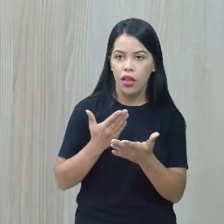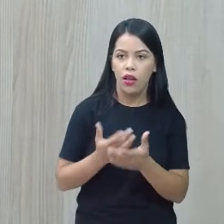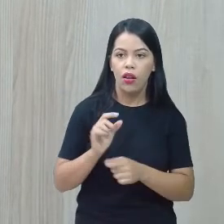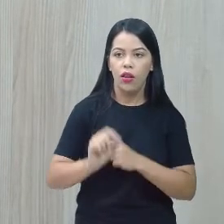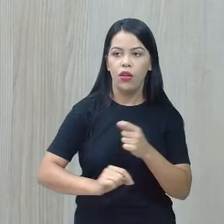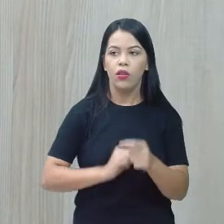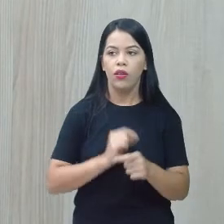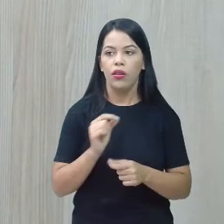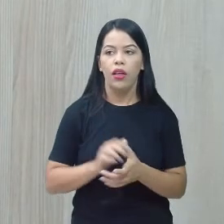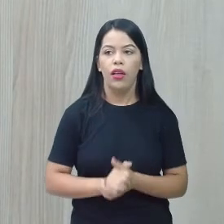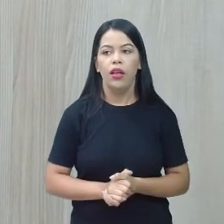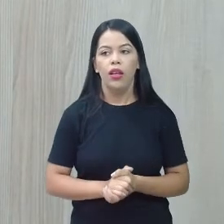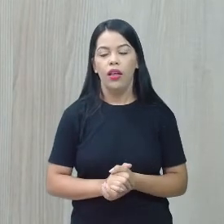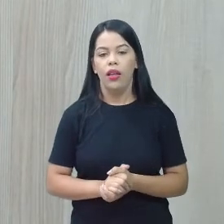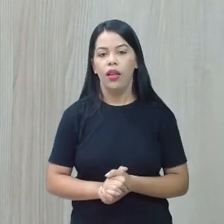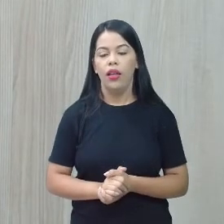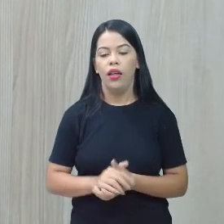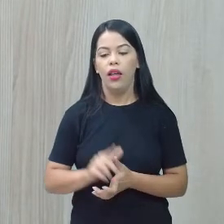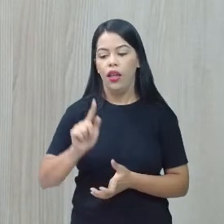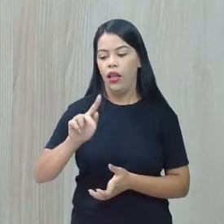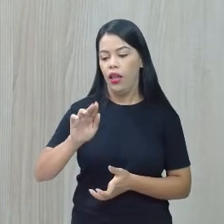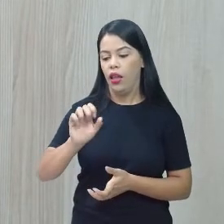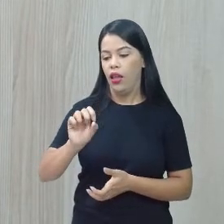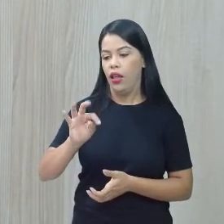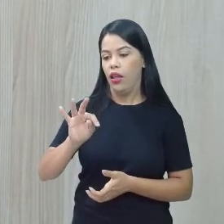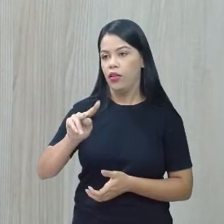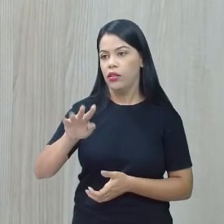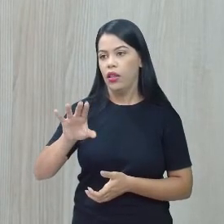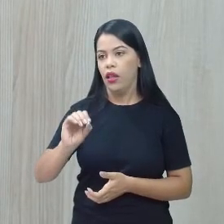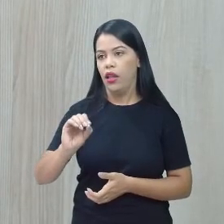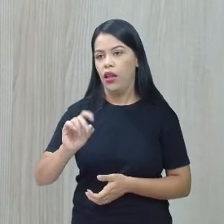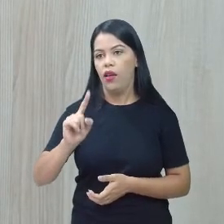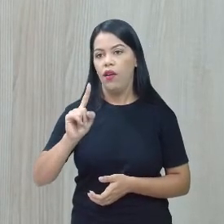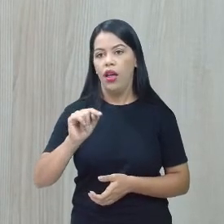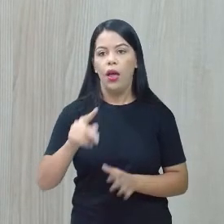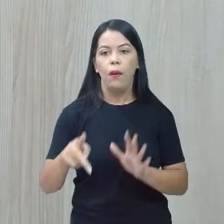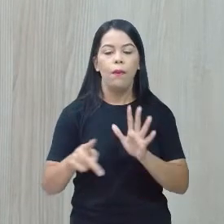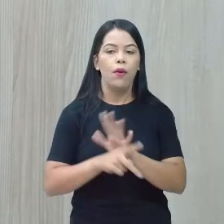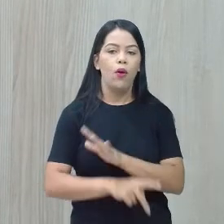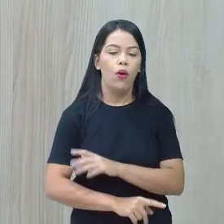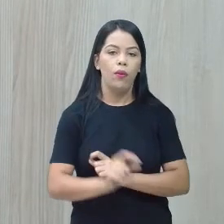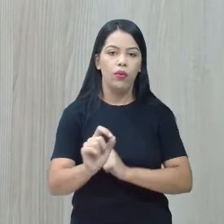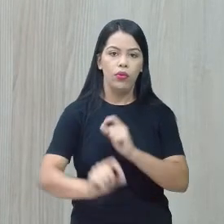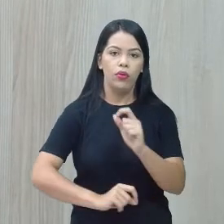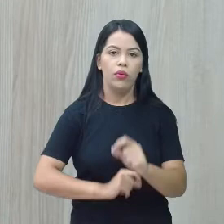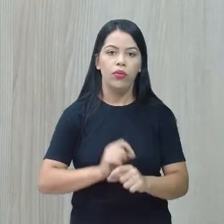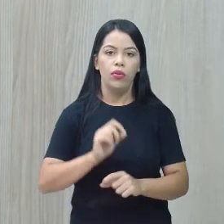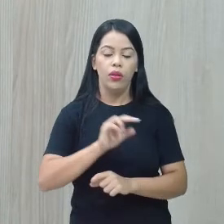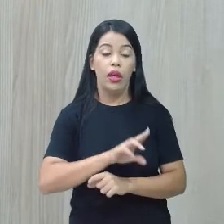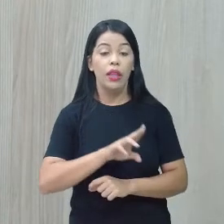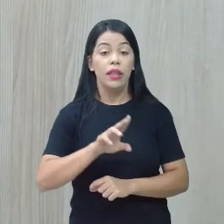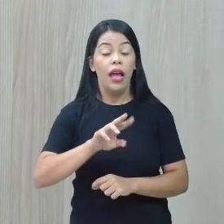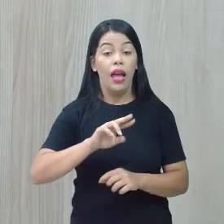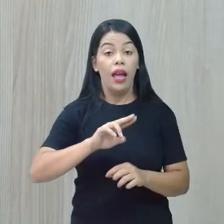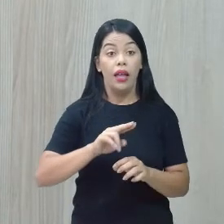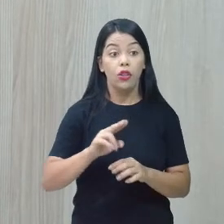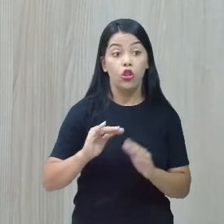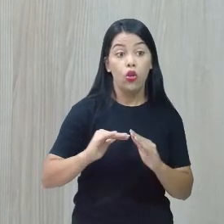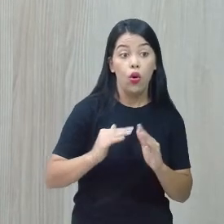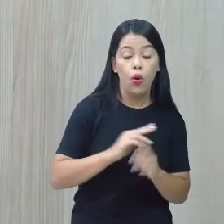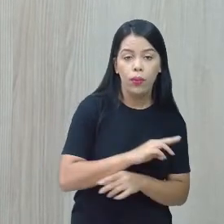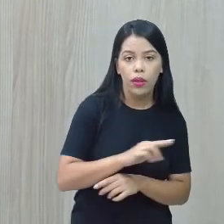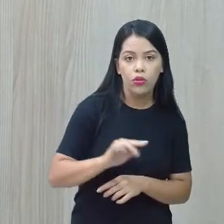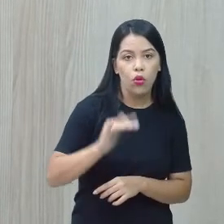Gustavo é da escola Alexandre e Gustavo. Não sei se é o nome dele de novo ou se é o nome da escola.